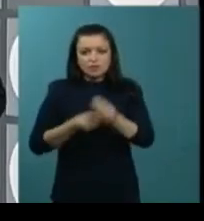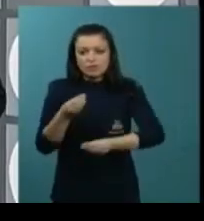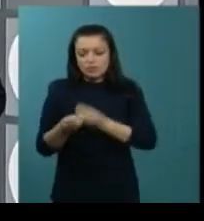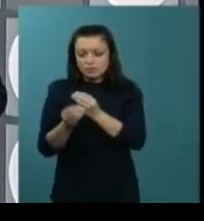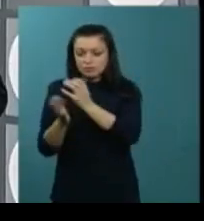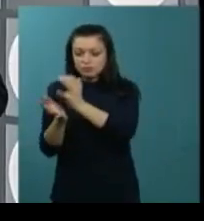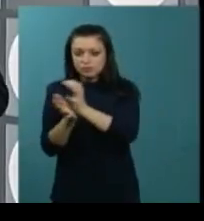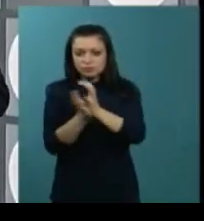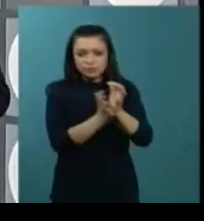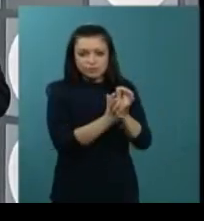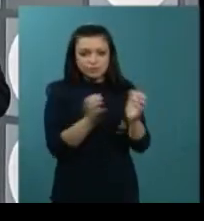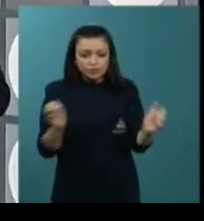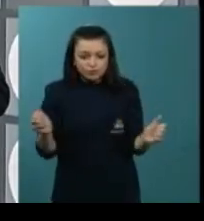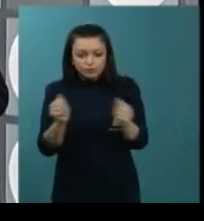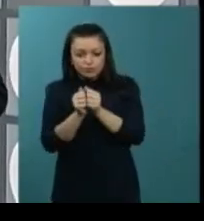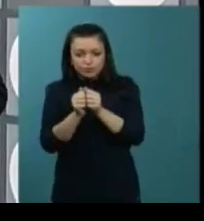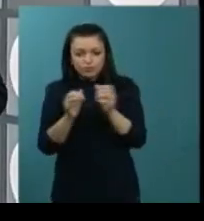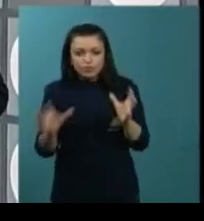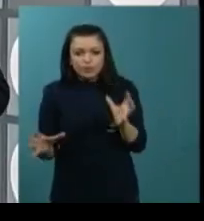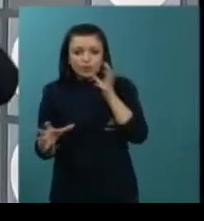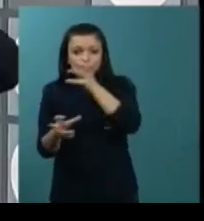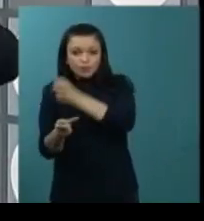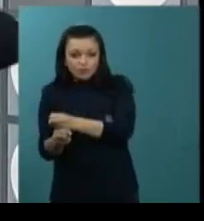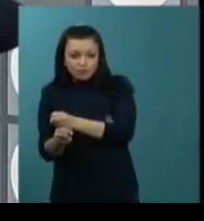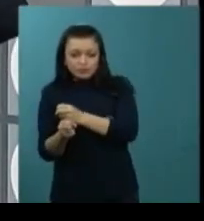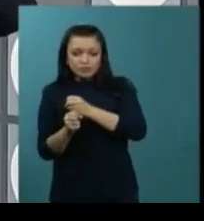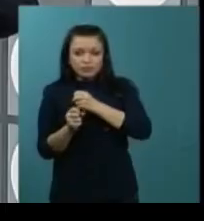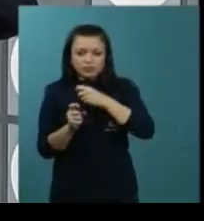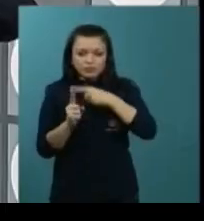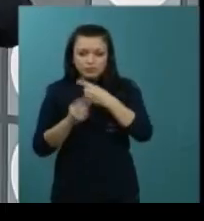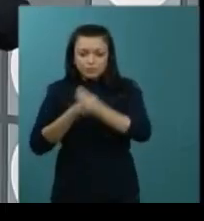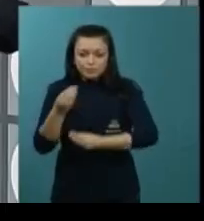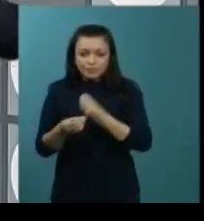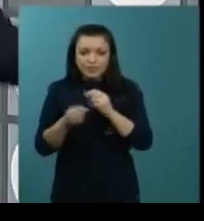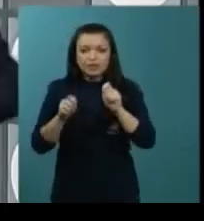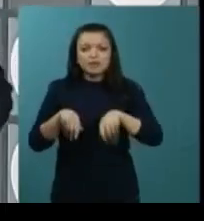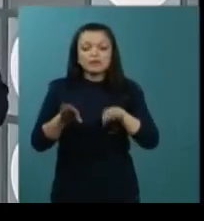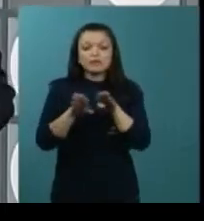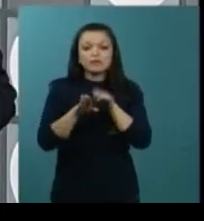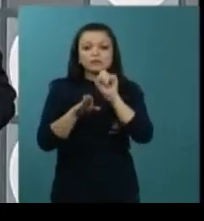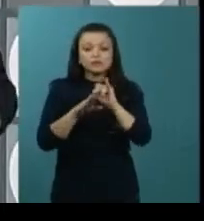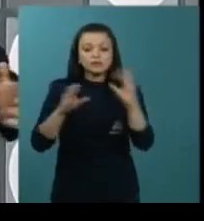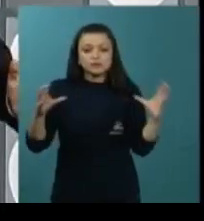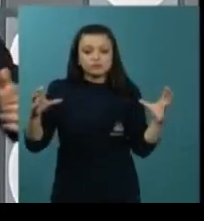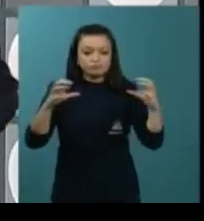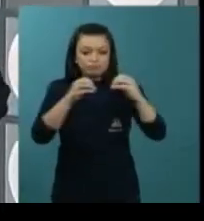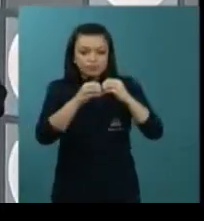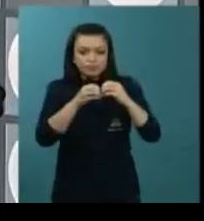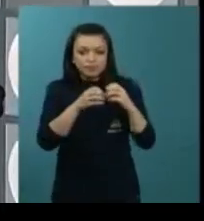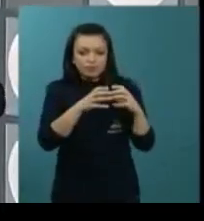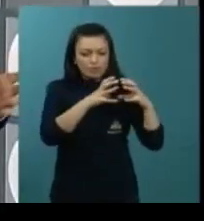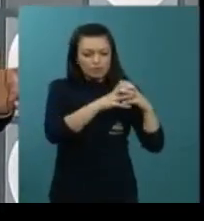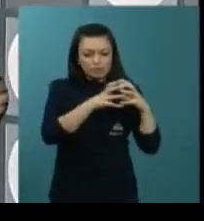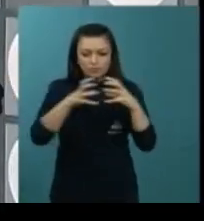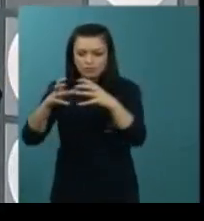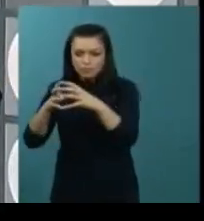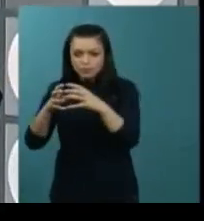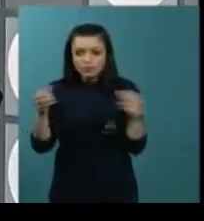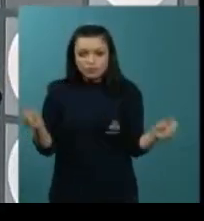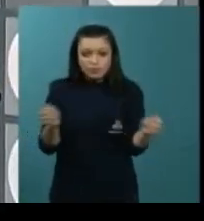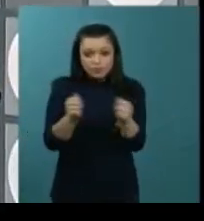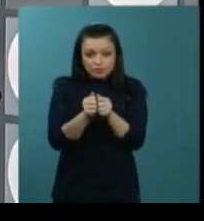esses conjuntos? Como é que nós fazemos a interseção desses conjuntos, sejam dois